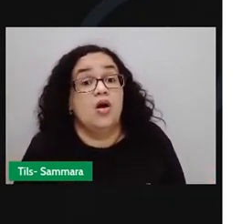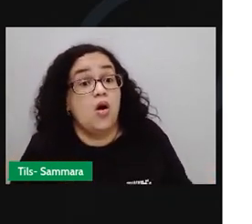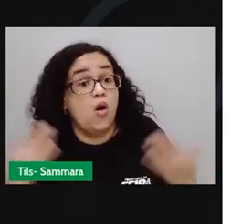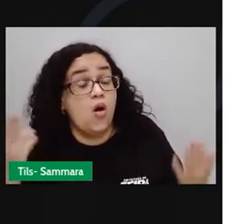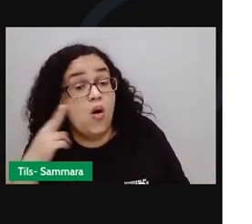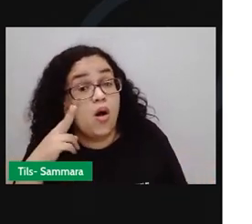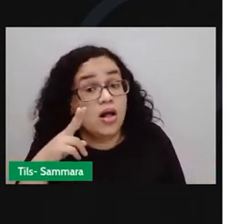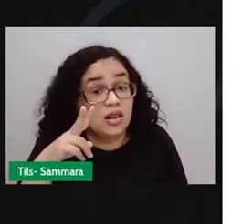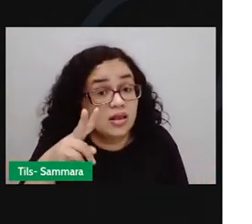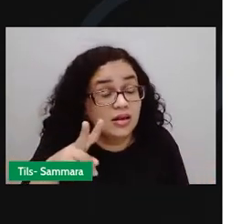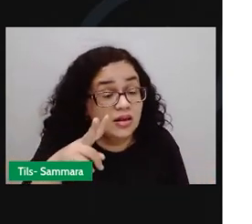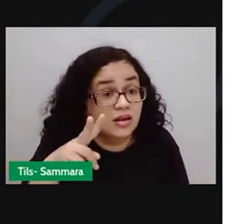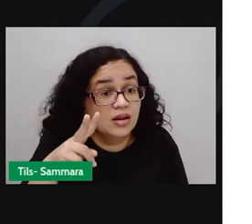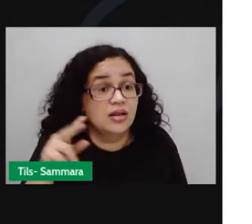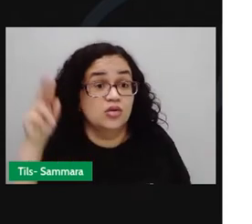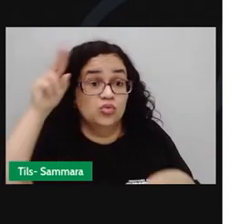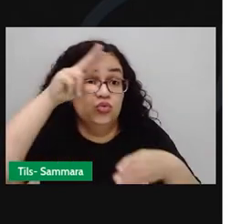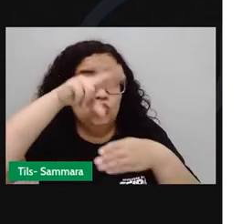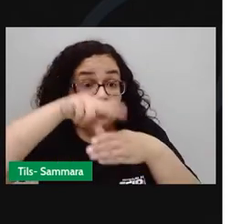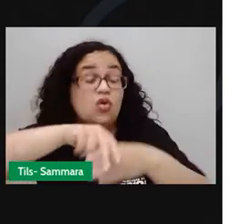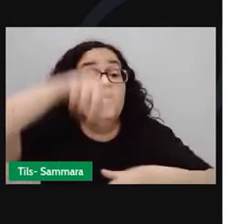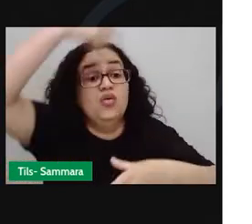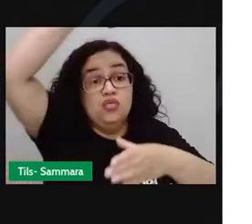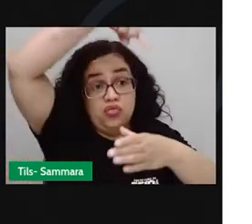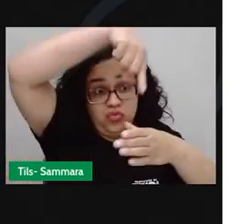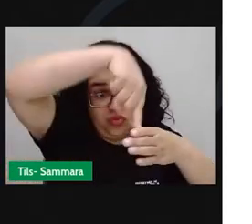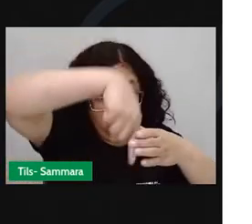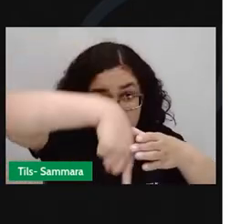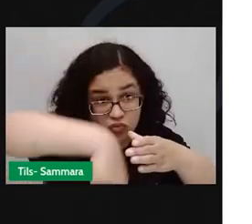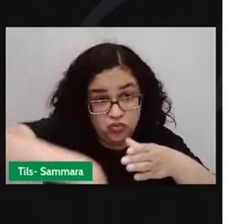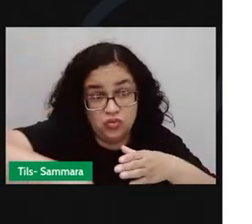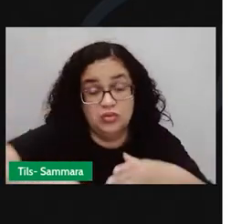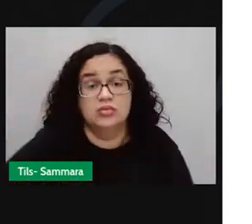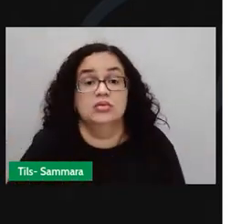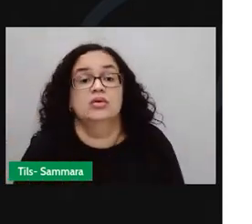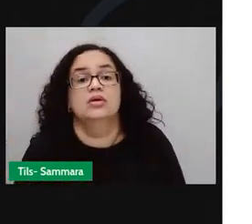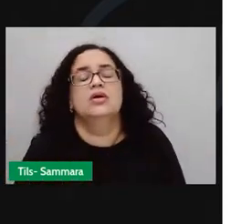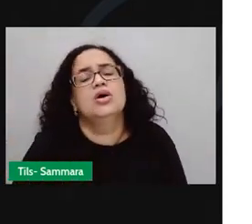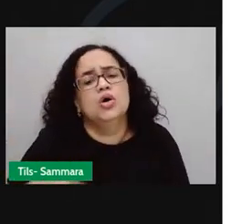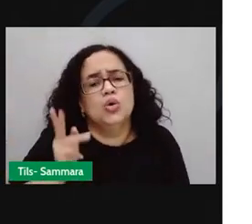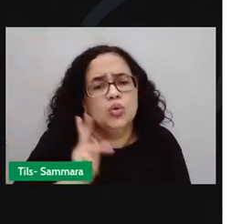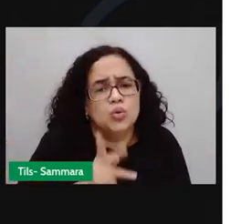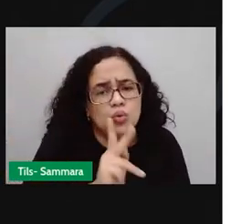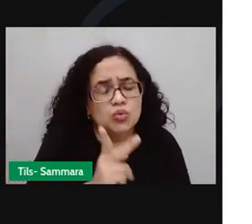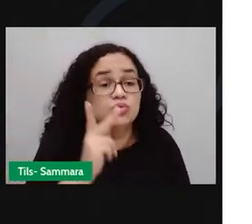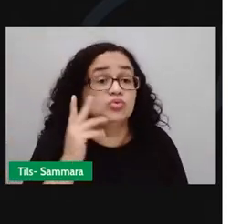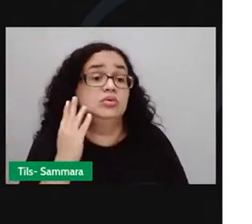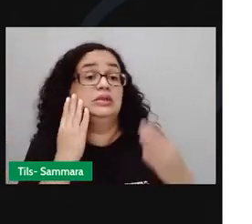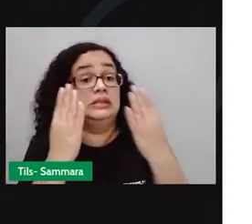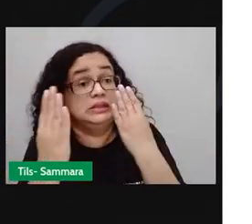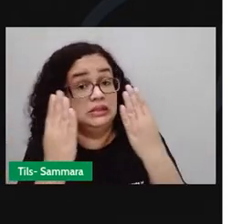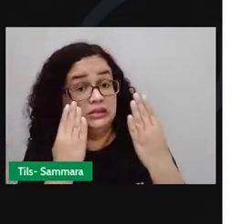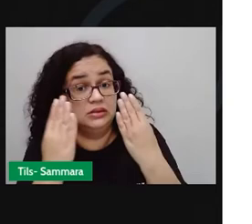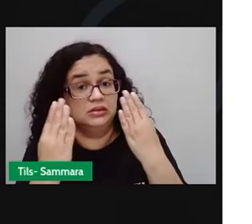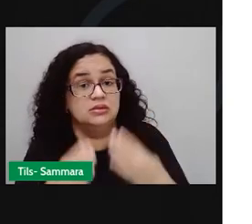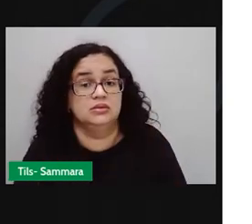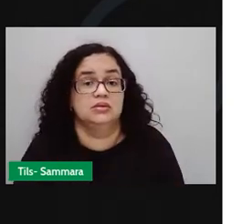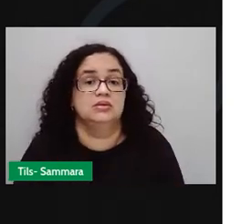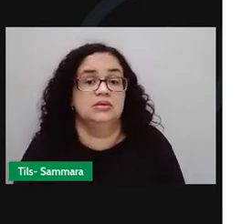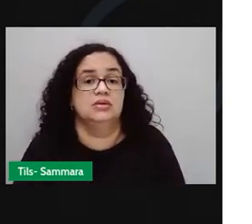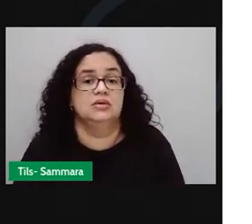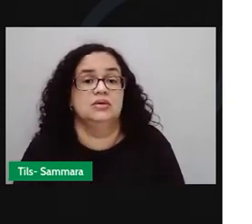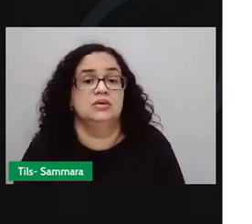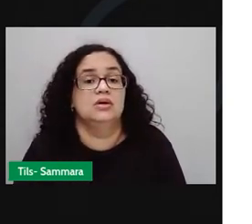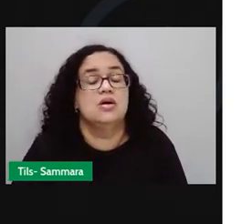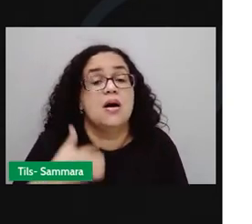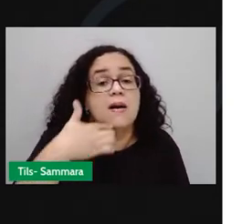Ora, turma, o clipe afundou. E a gente continua testando. O nosso